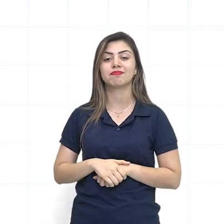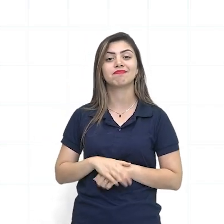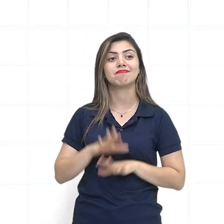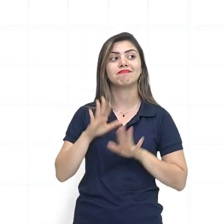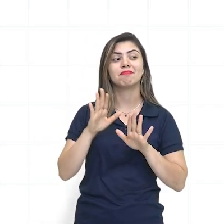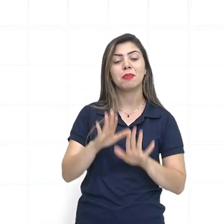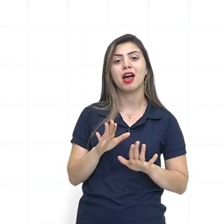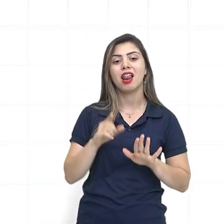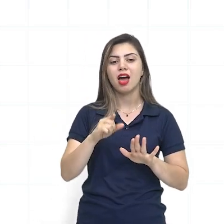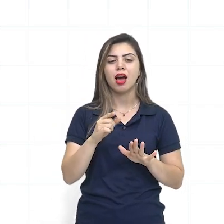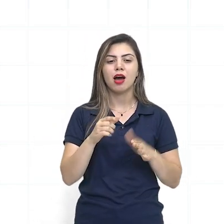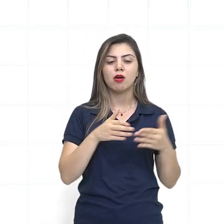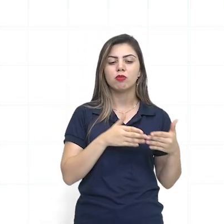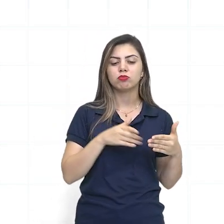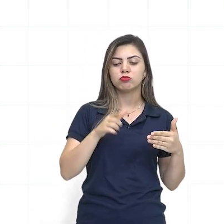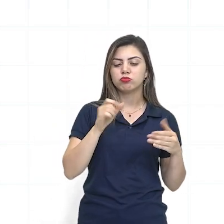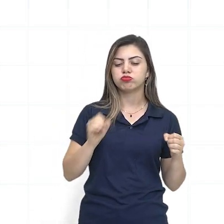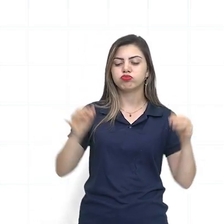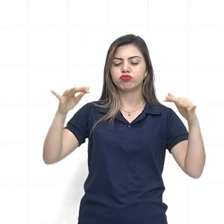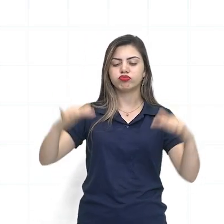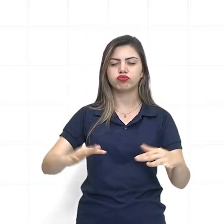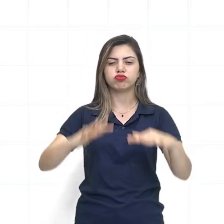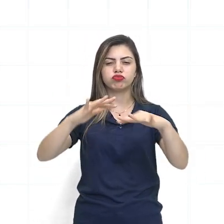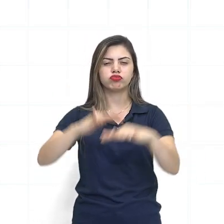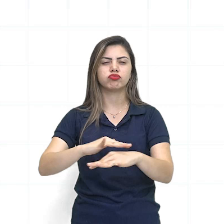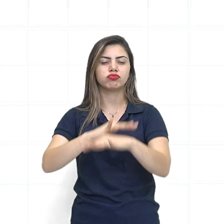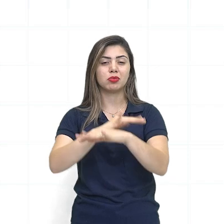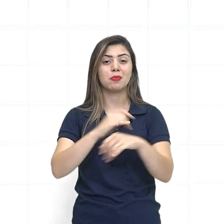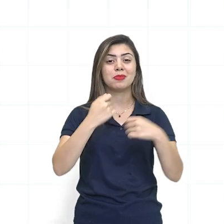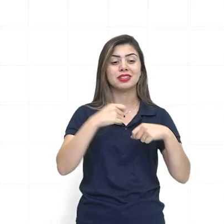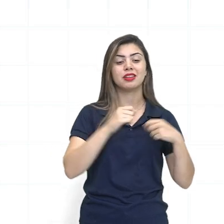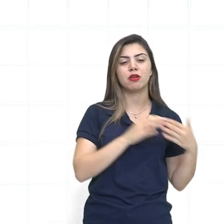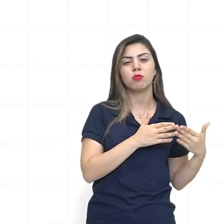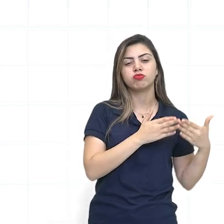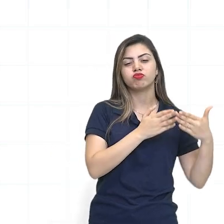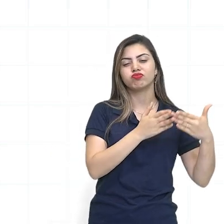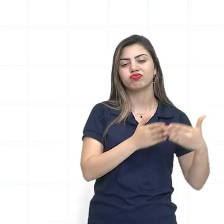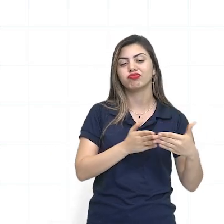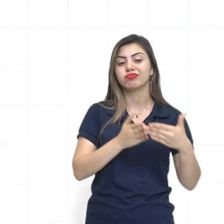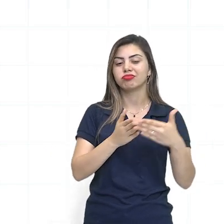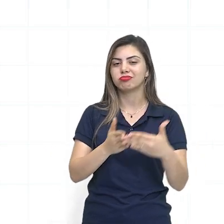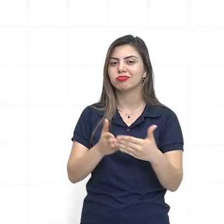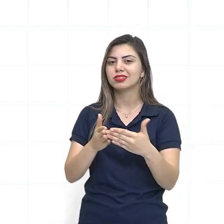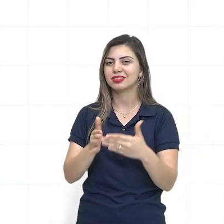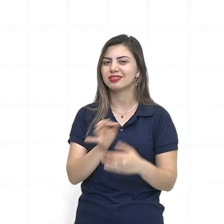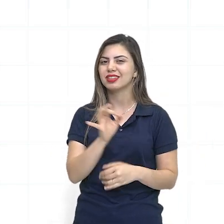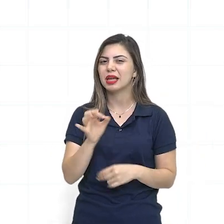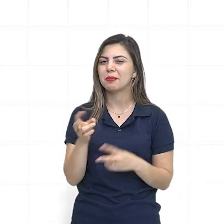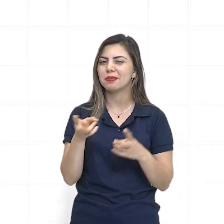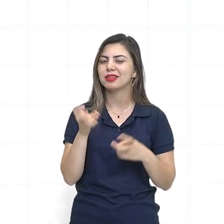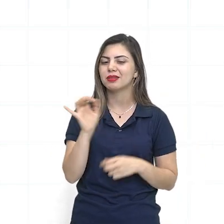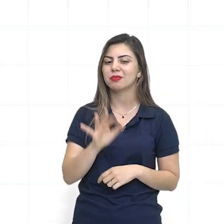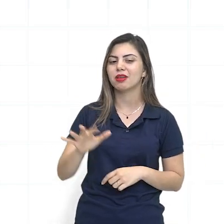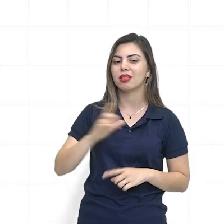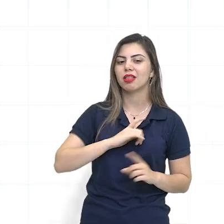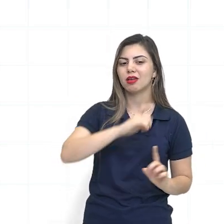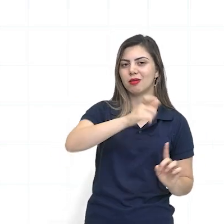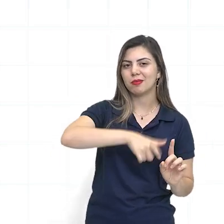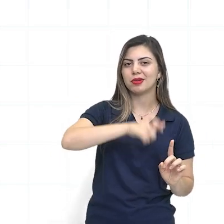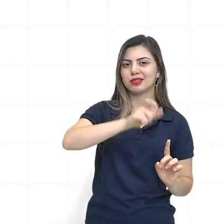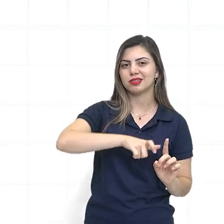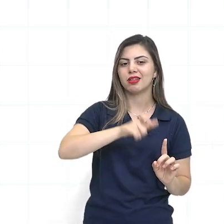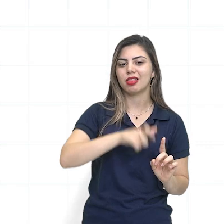Mas o mar não era fácil. Então, ele tem que fazer a travessia aí. Por isso que tem esse barco, né? E o personagem